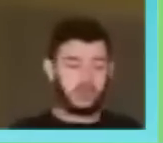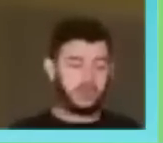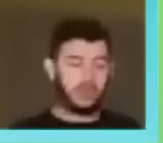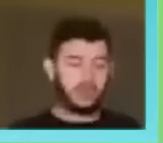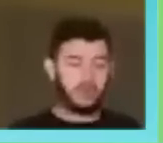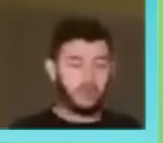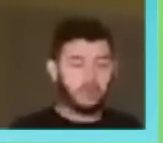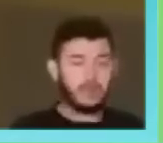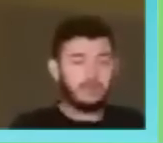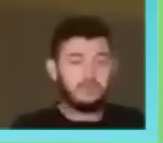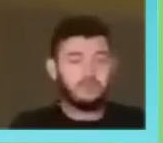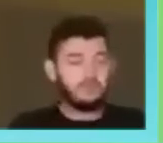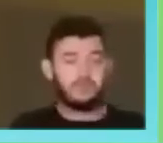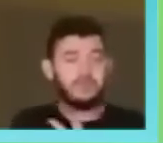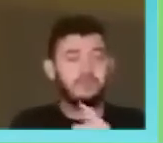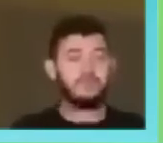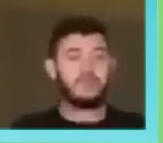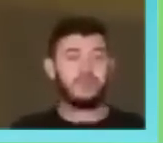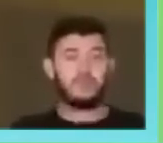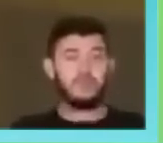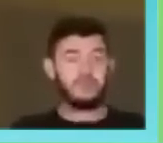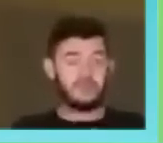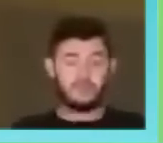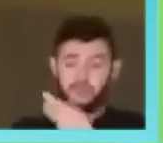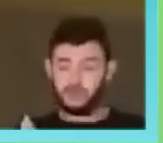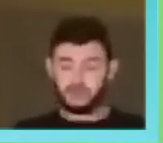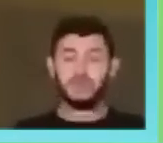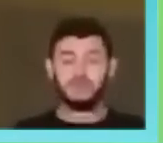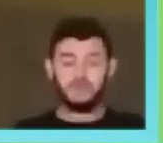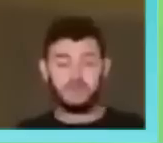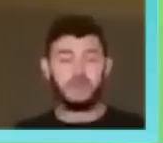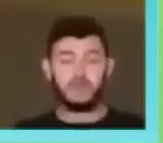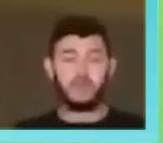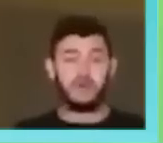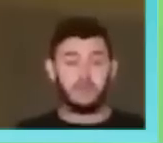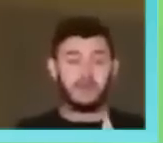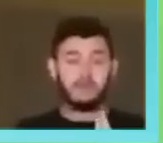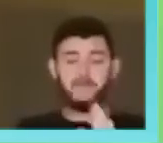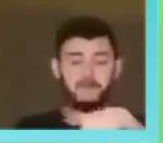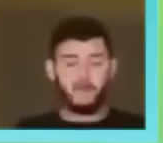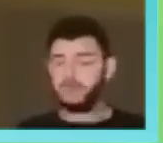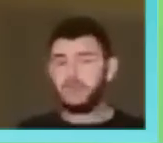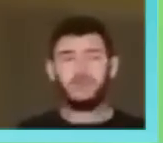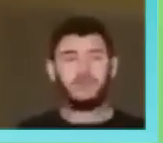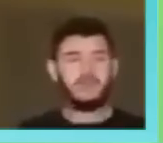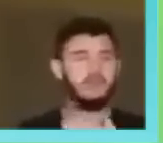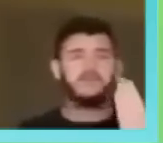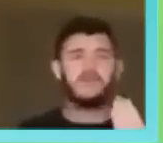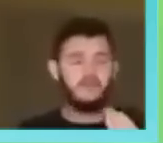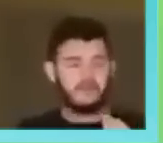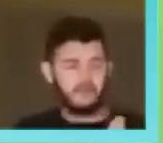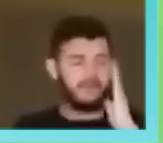outra maneira senão colocar na geladeira, porque se colocar em votação, o parlamento vota a favor. Não tem nenhum deputado aqui que tenha